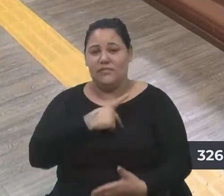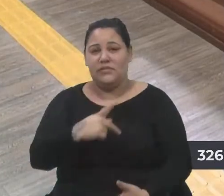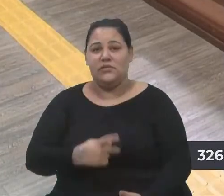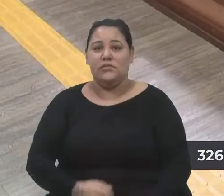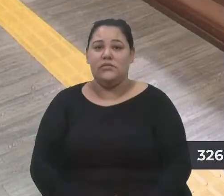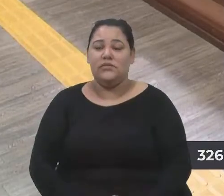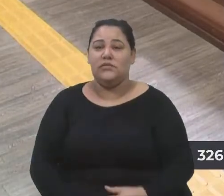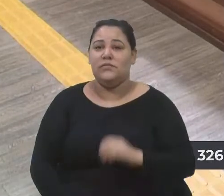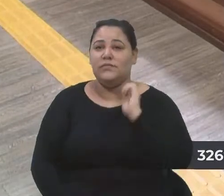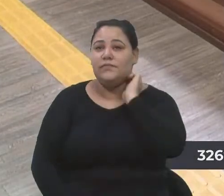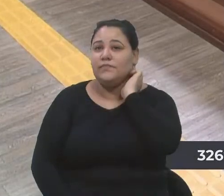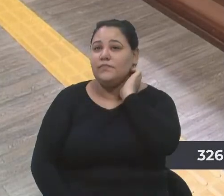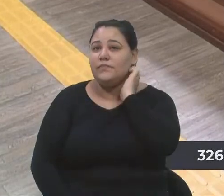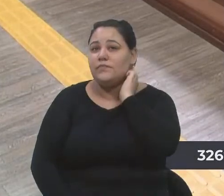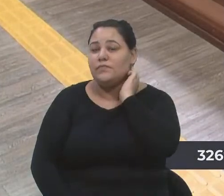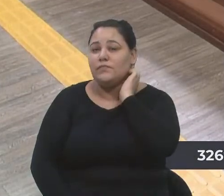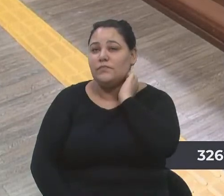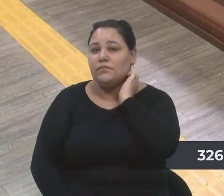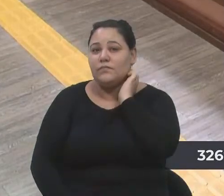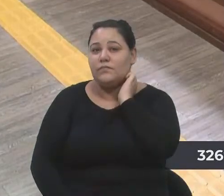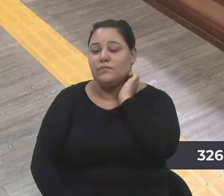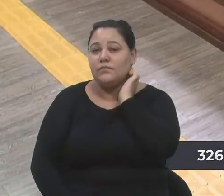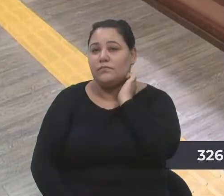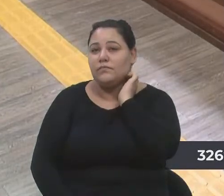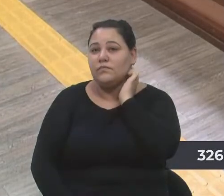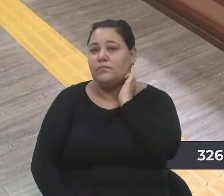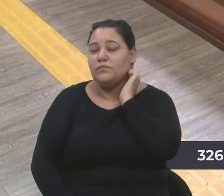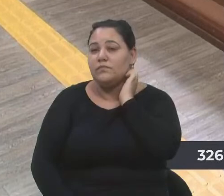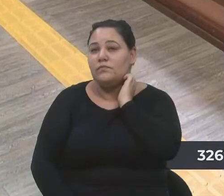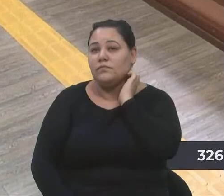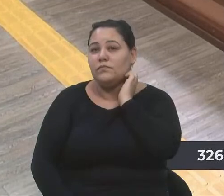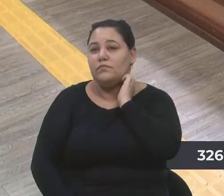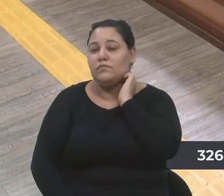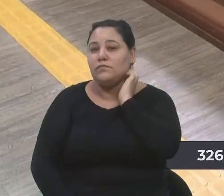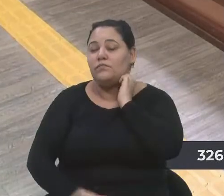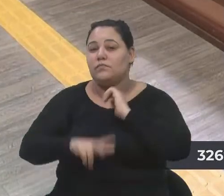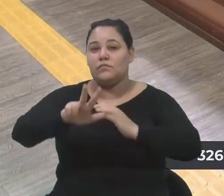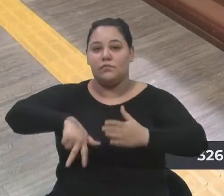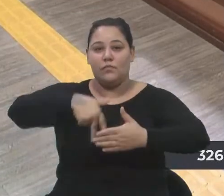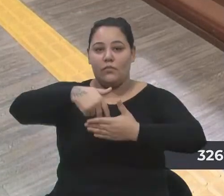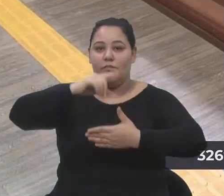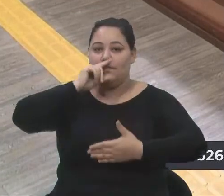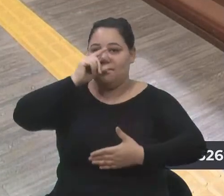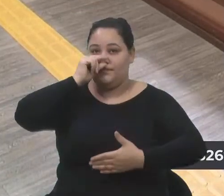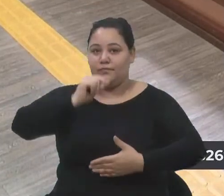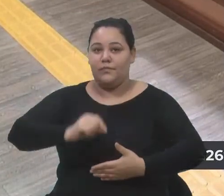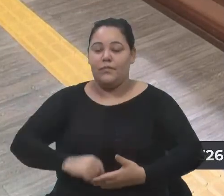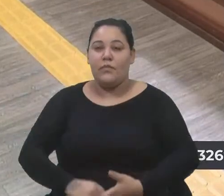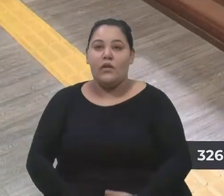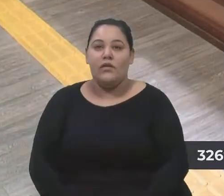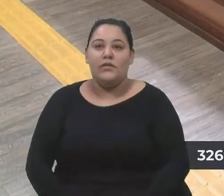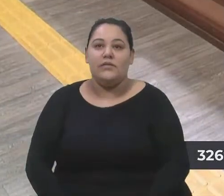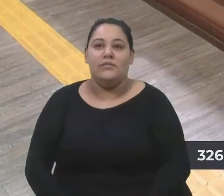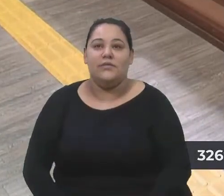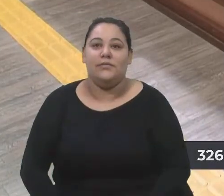Obrigado. Declaração de líder bancado PL, na tribuna, Sandro Fantinel.